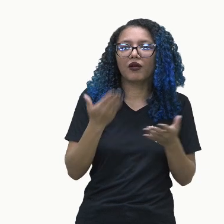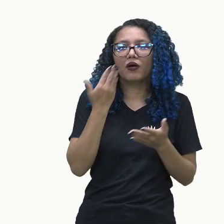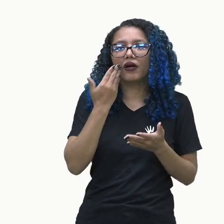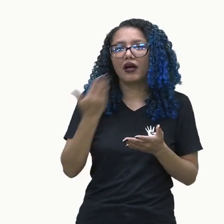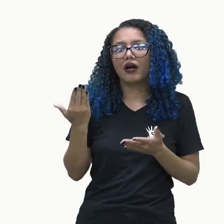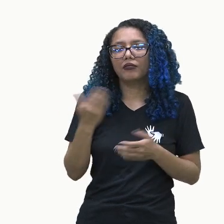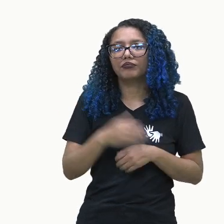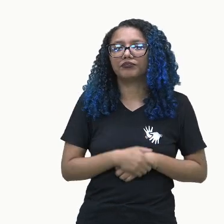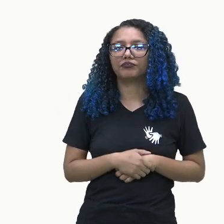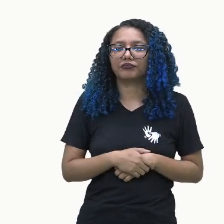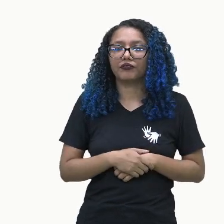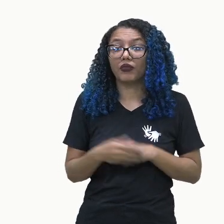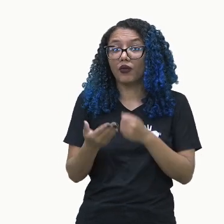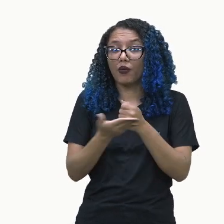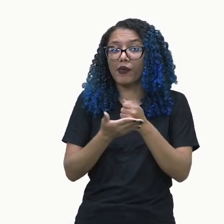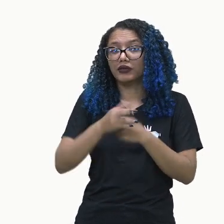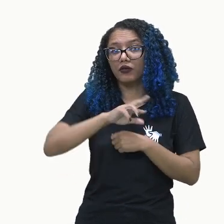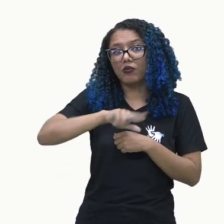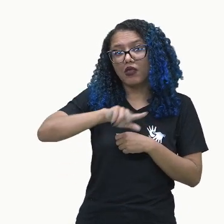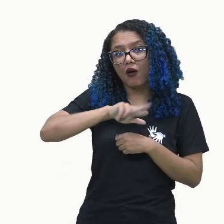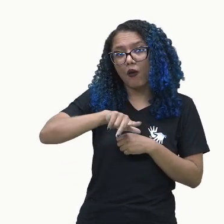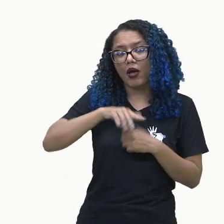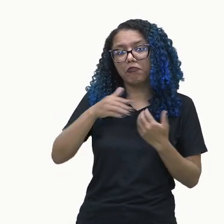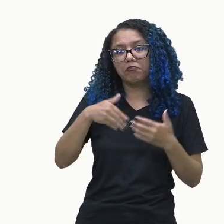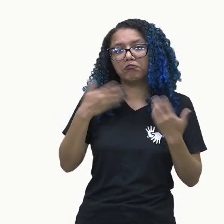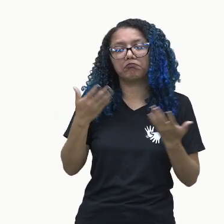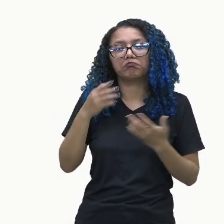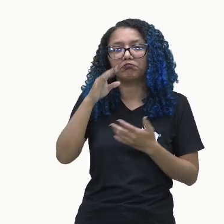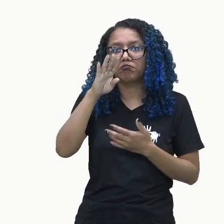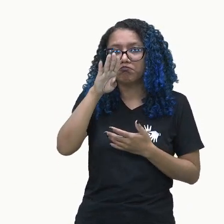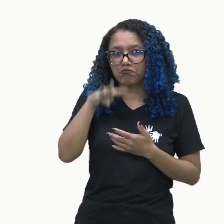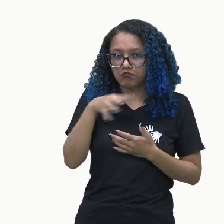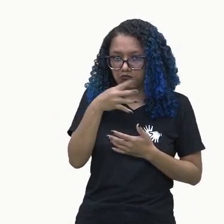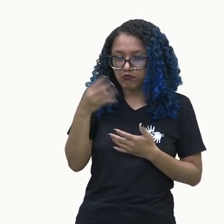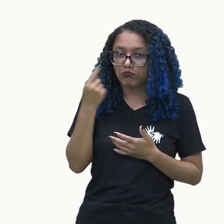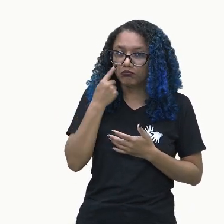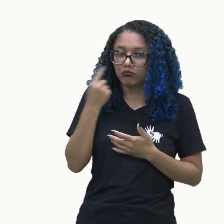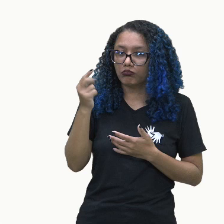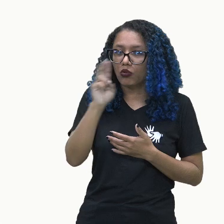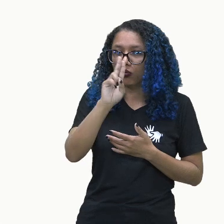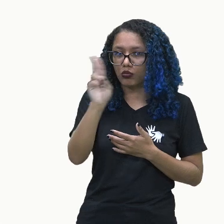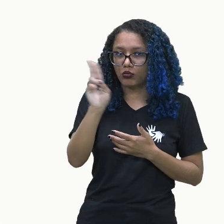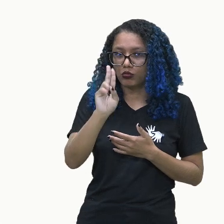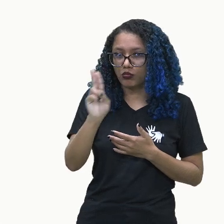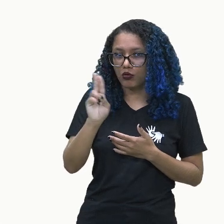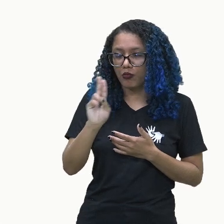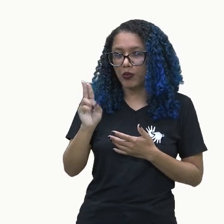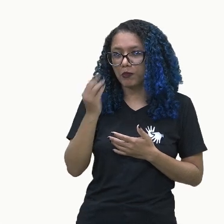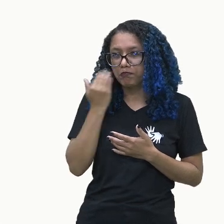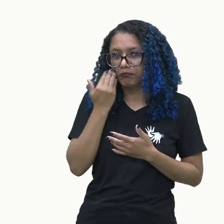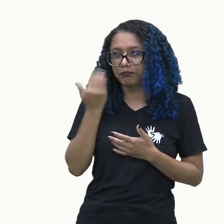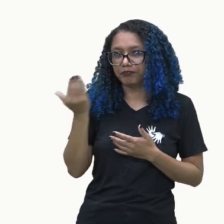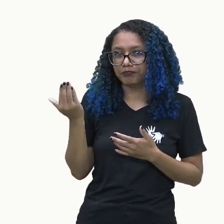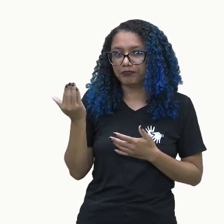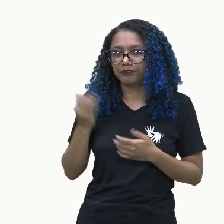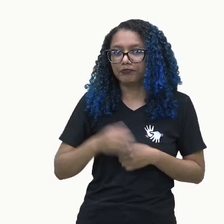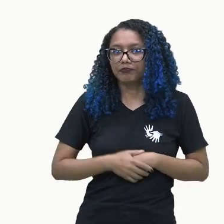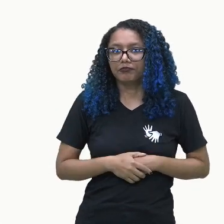a alanina, arginina, asparagina, ácido aspartico,